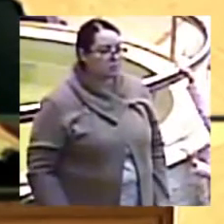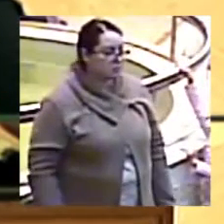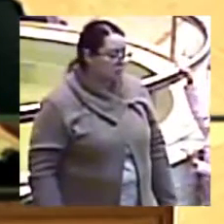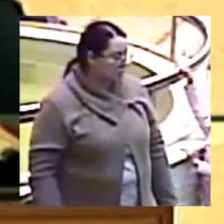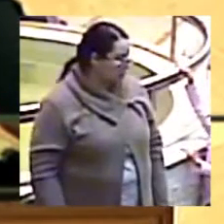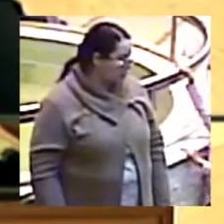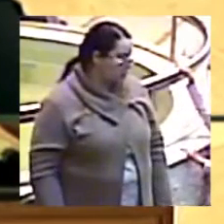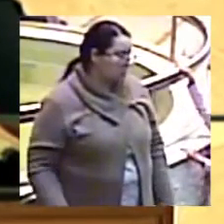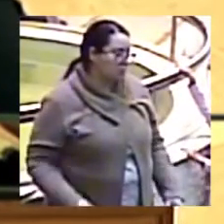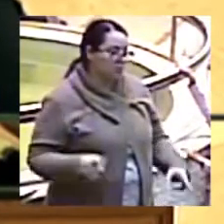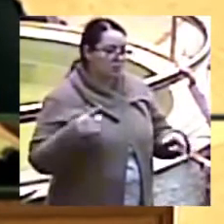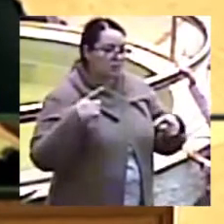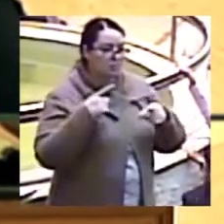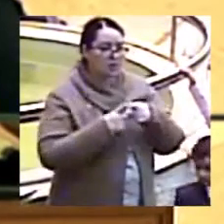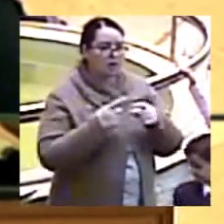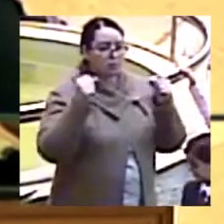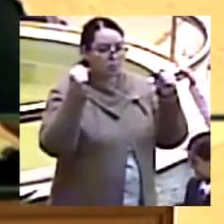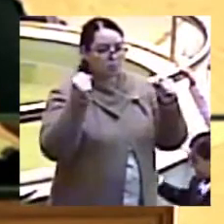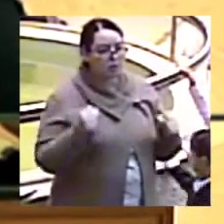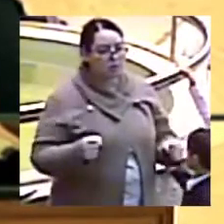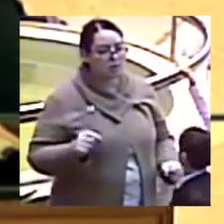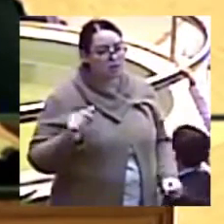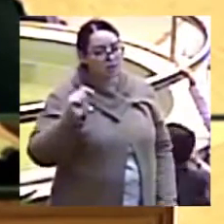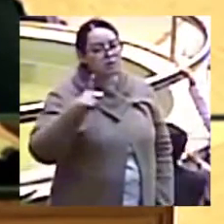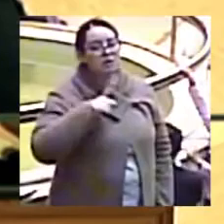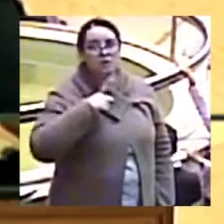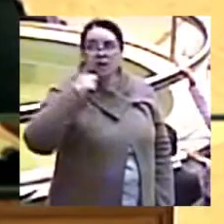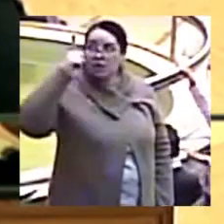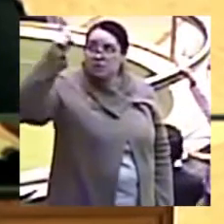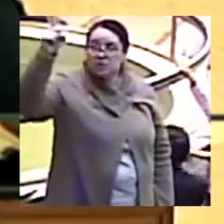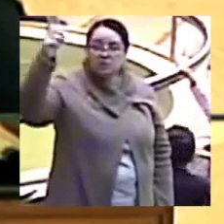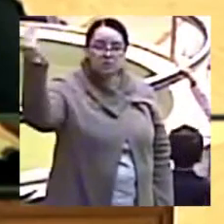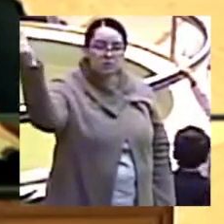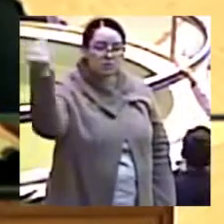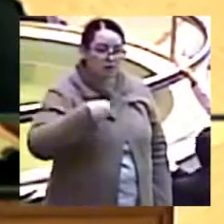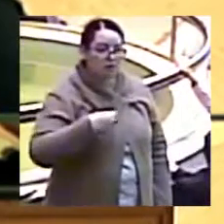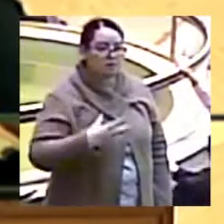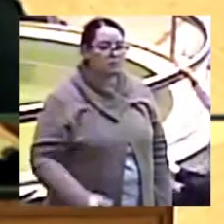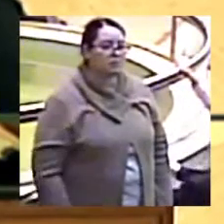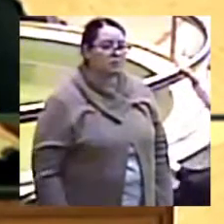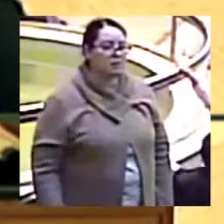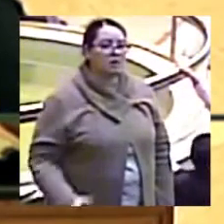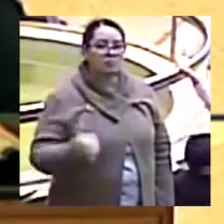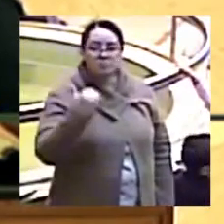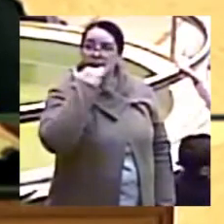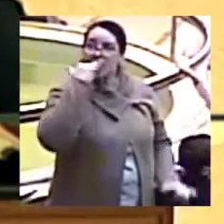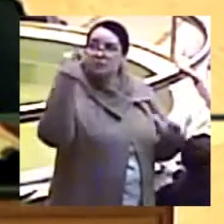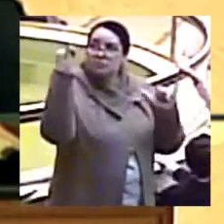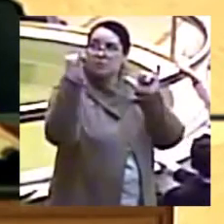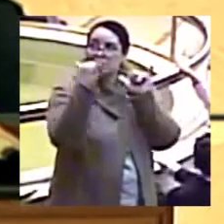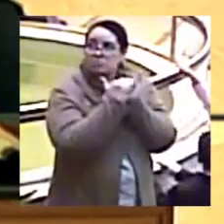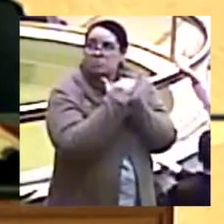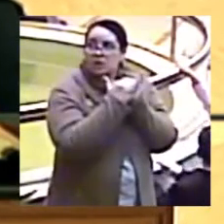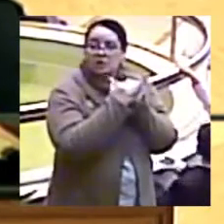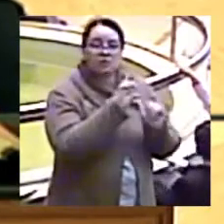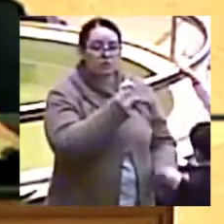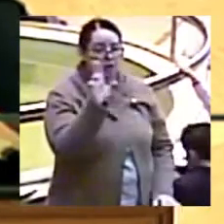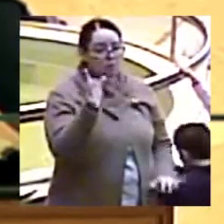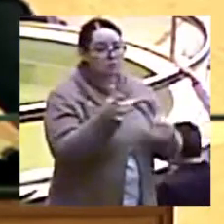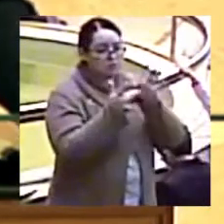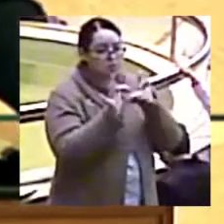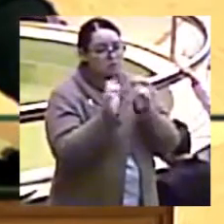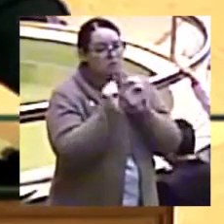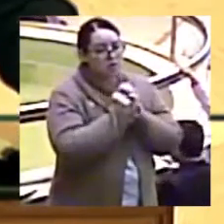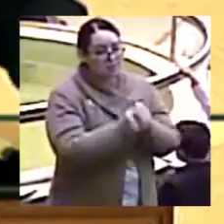através do poder que há no Senhor. Ó Deus, perdoe os nossos pecados, em nome de Jesus.